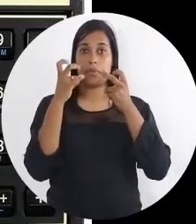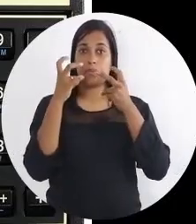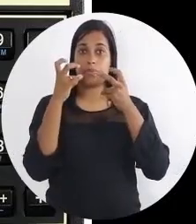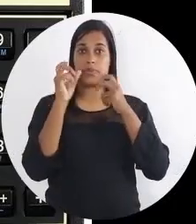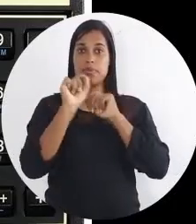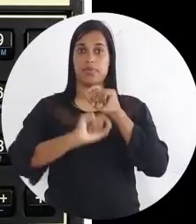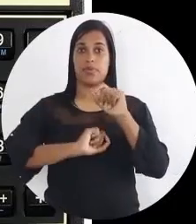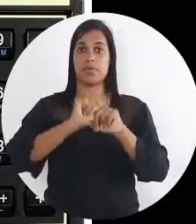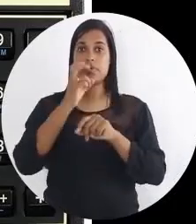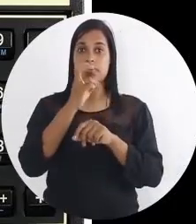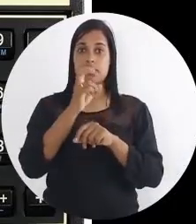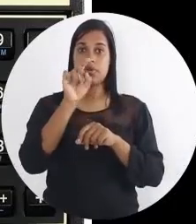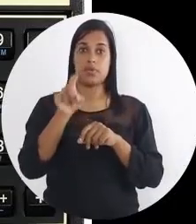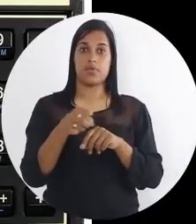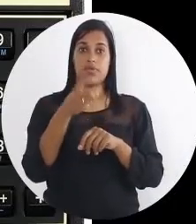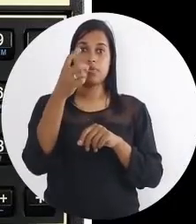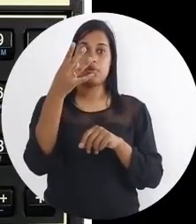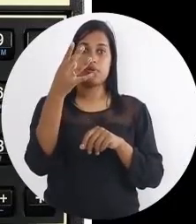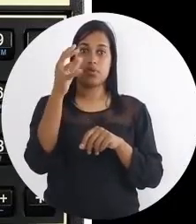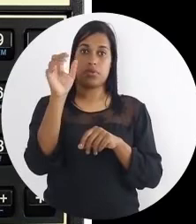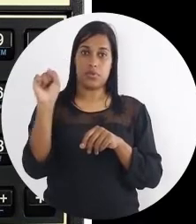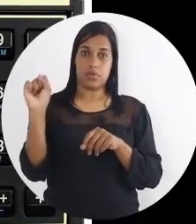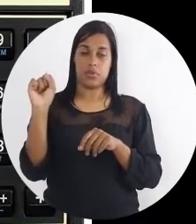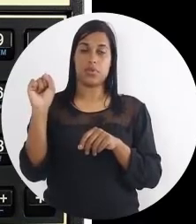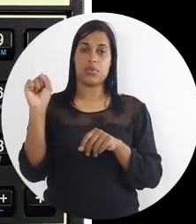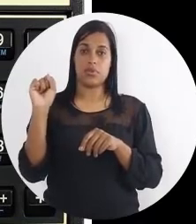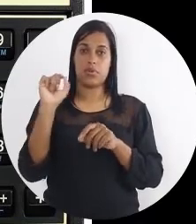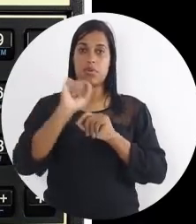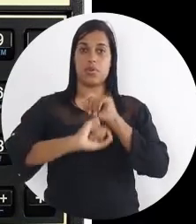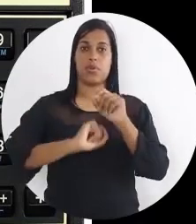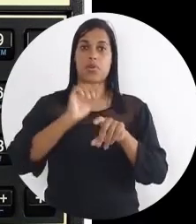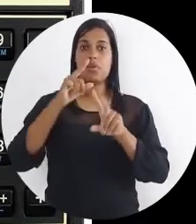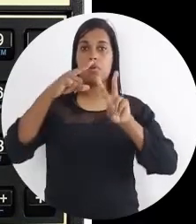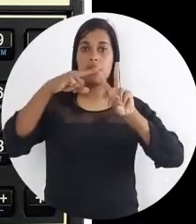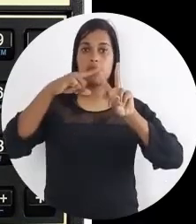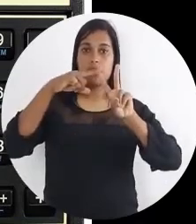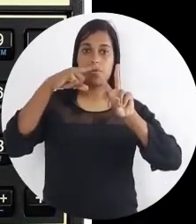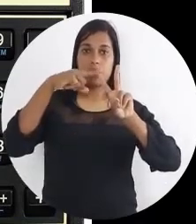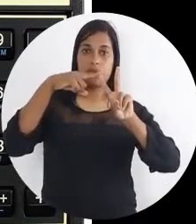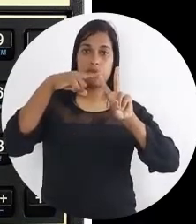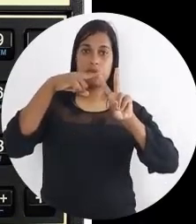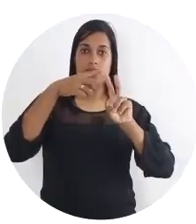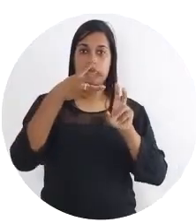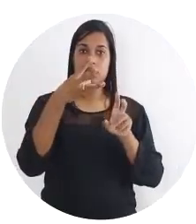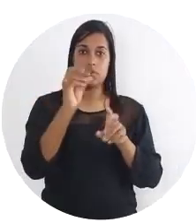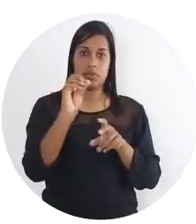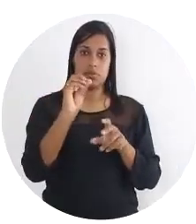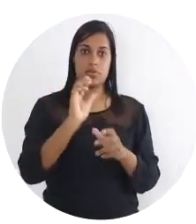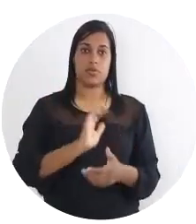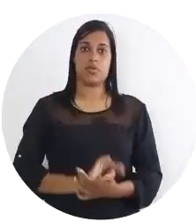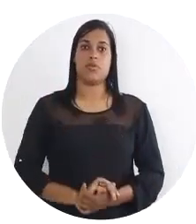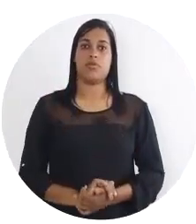irá aparecer 5,48, que corresponde então à raiz quadrada de 30.